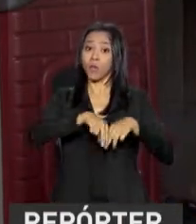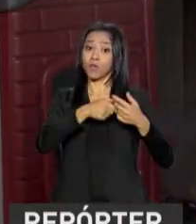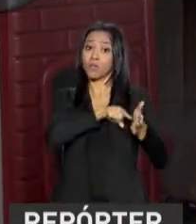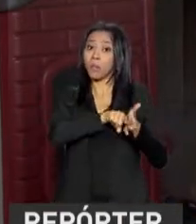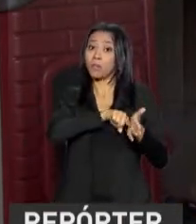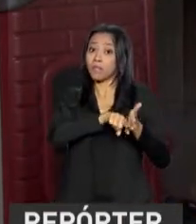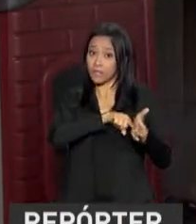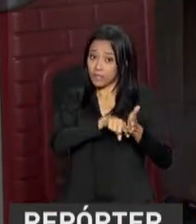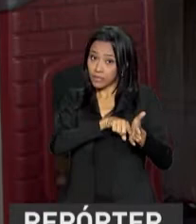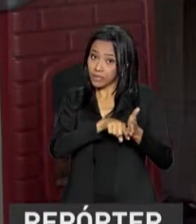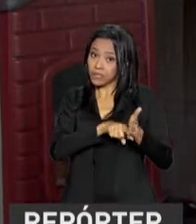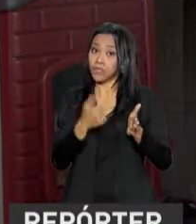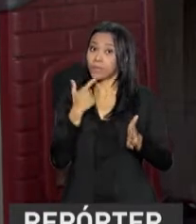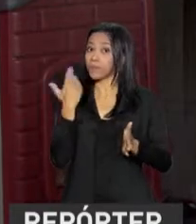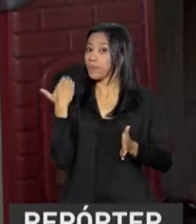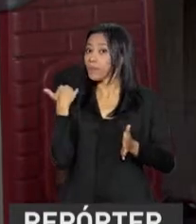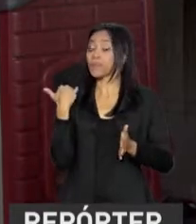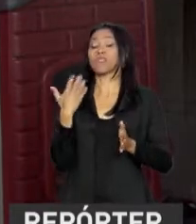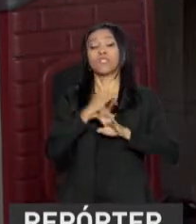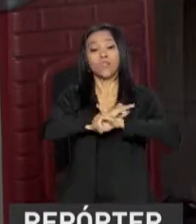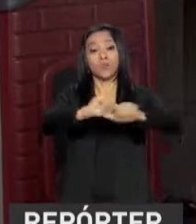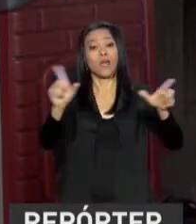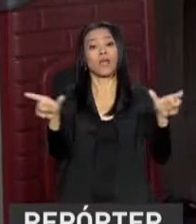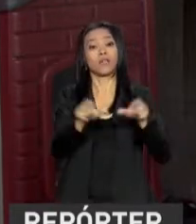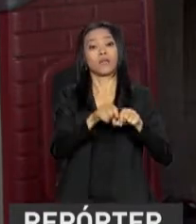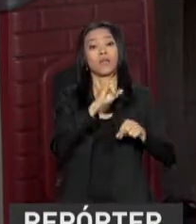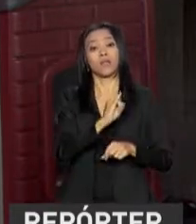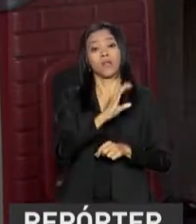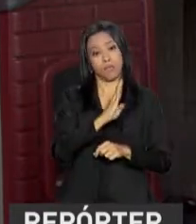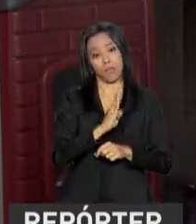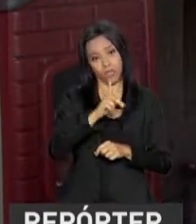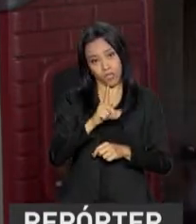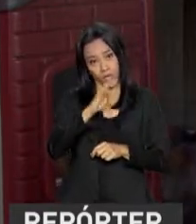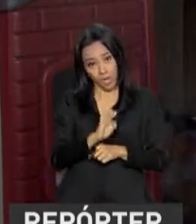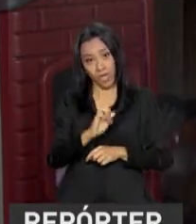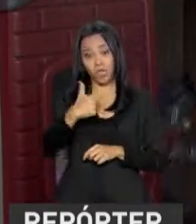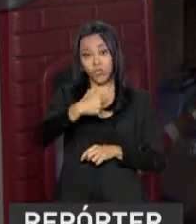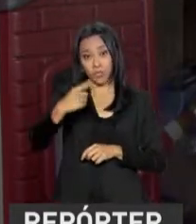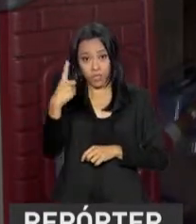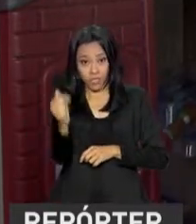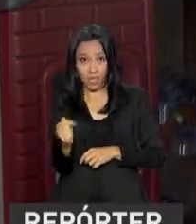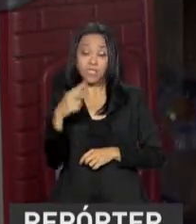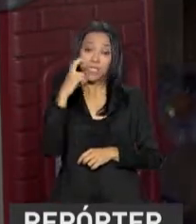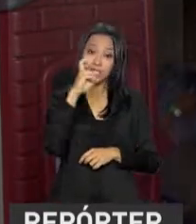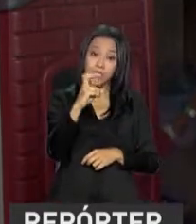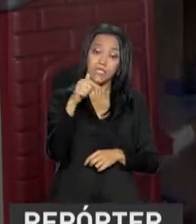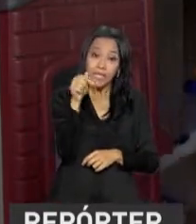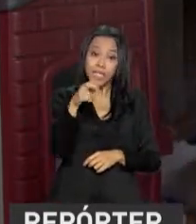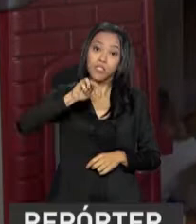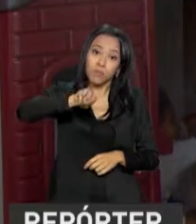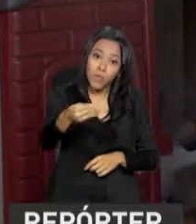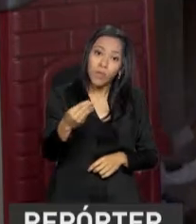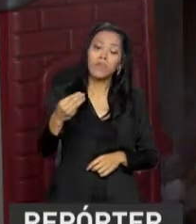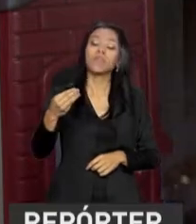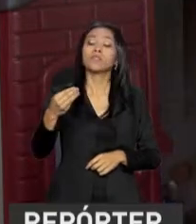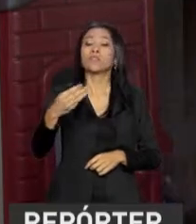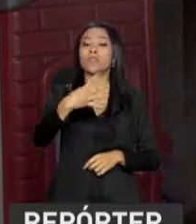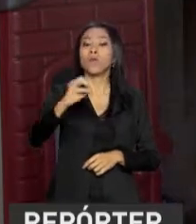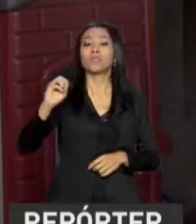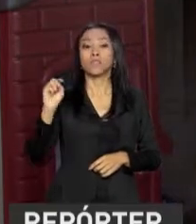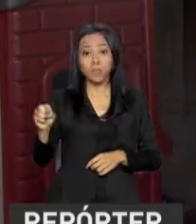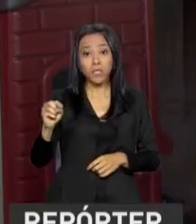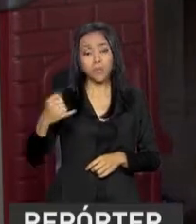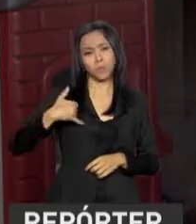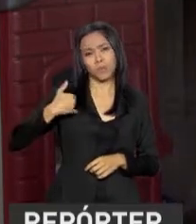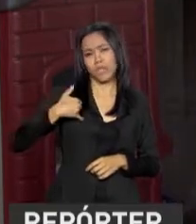domicílios divulgada pelo ibgm em 2017 7 milhões e 400 mil brasileiros com 14